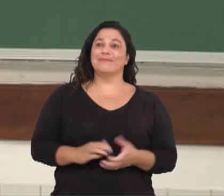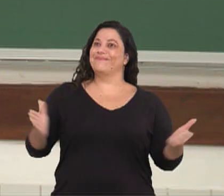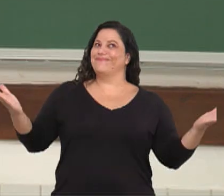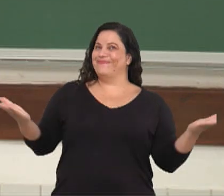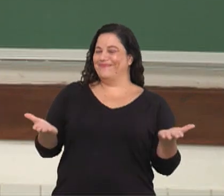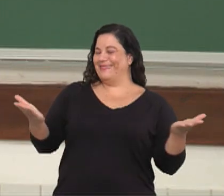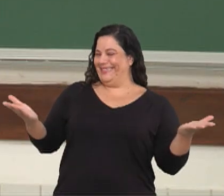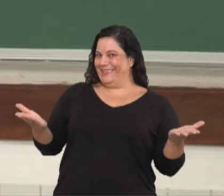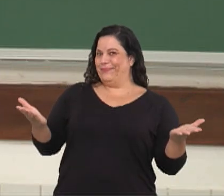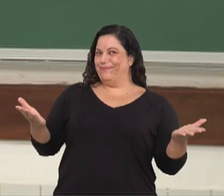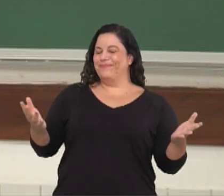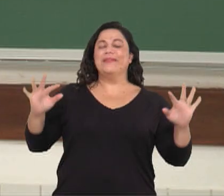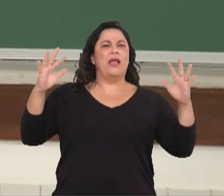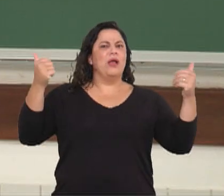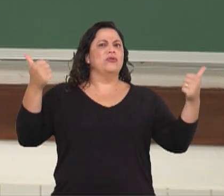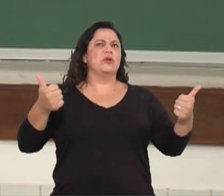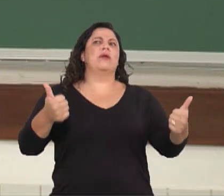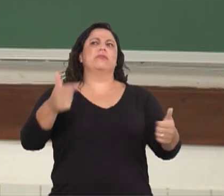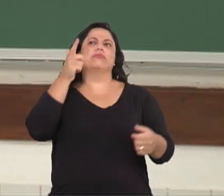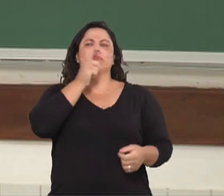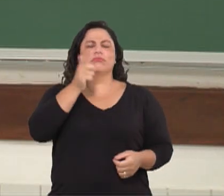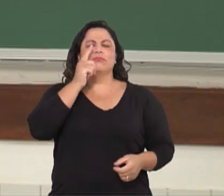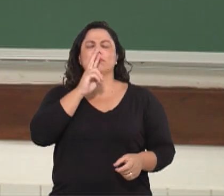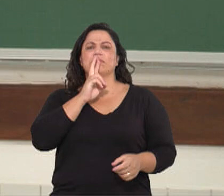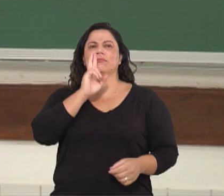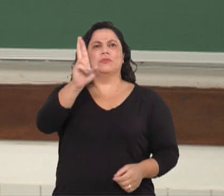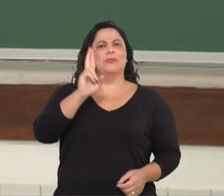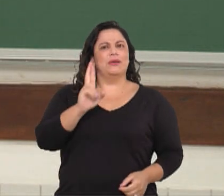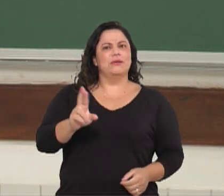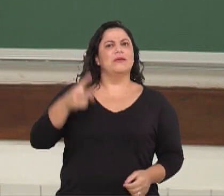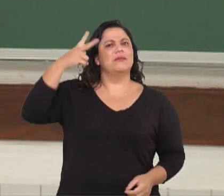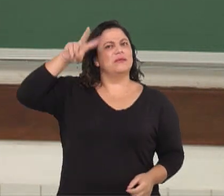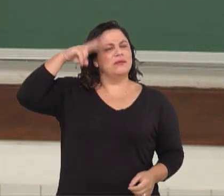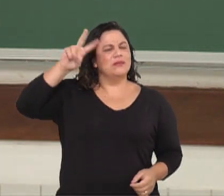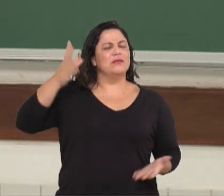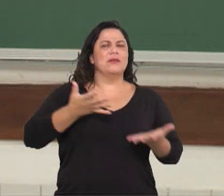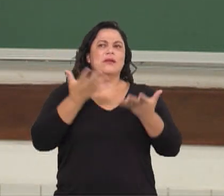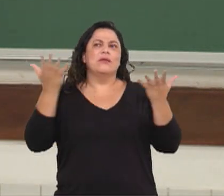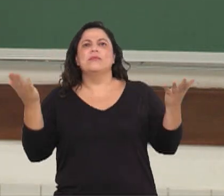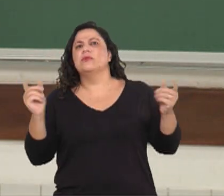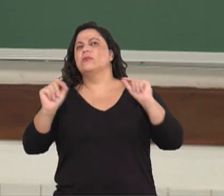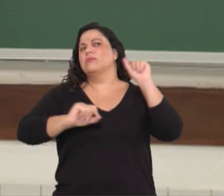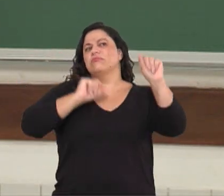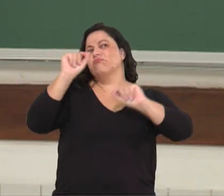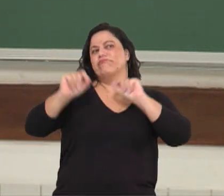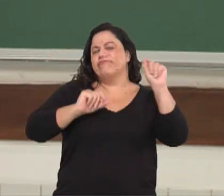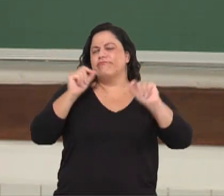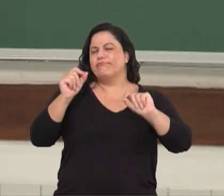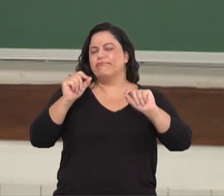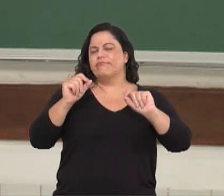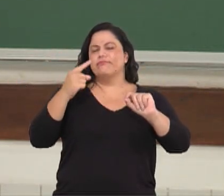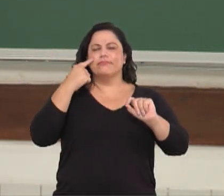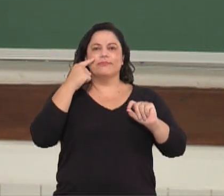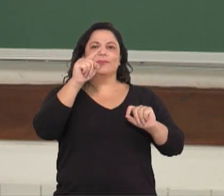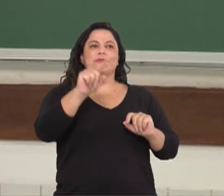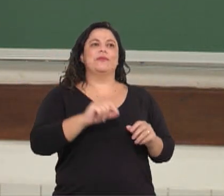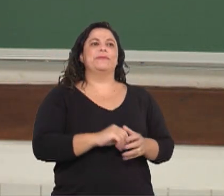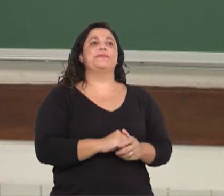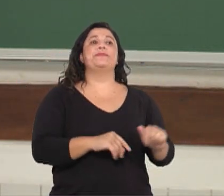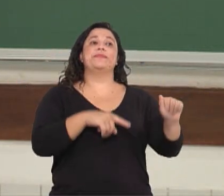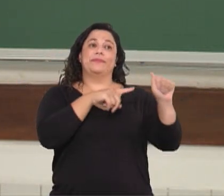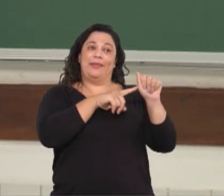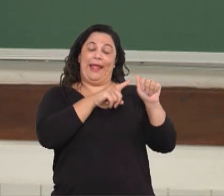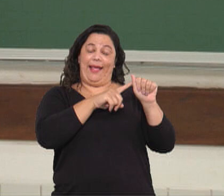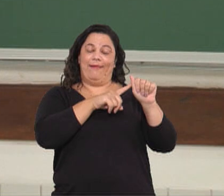Então, pessoal, conseguiu chegar a uma resposta? Lembram de algum desses gêneros literários? Vamos só ver.